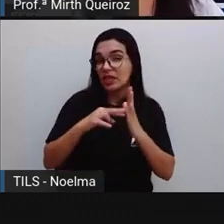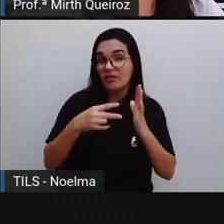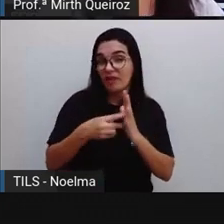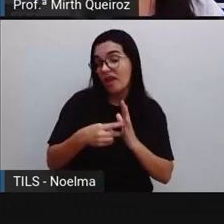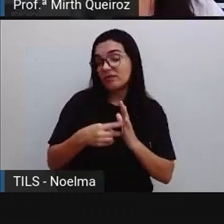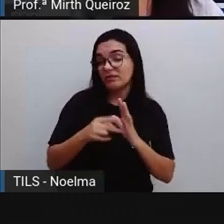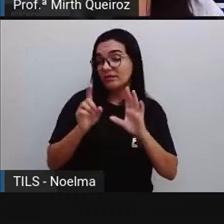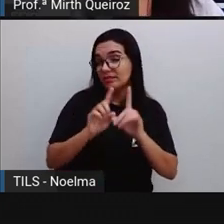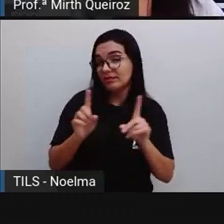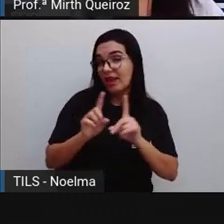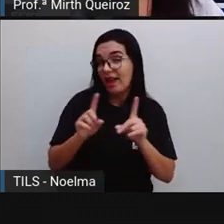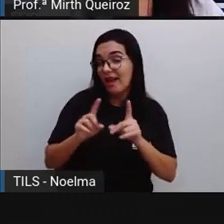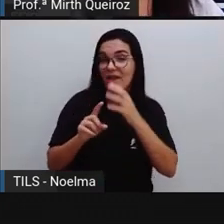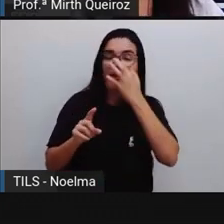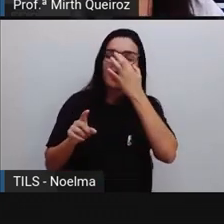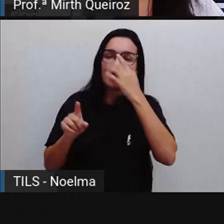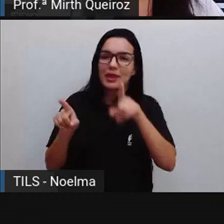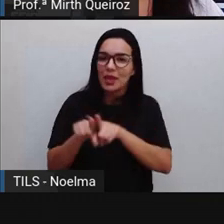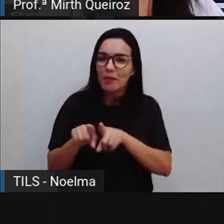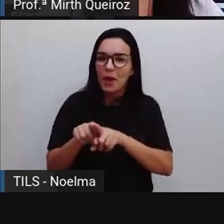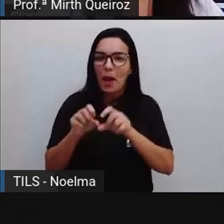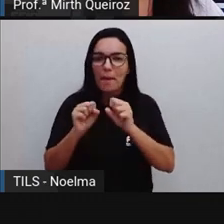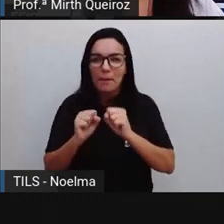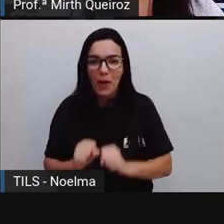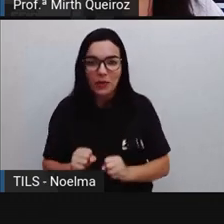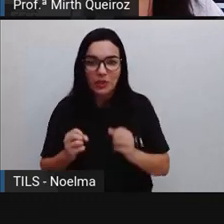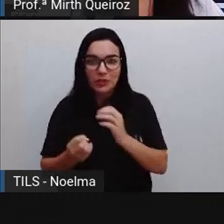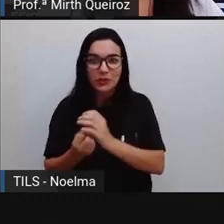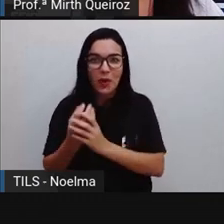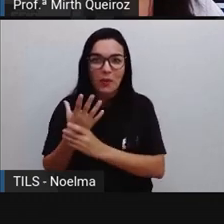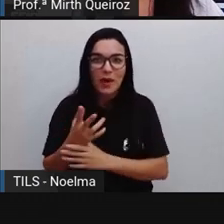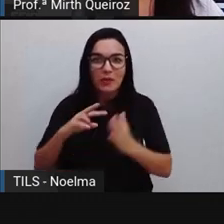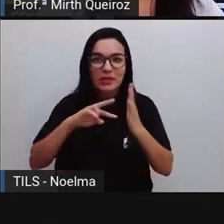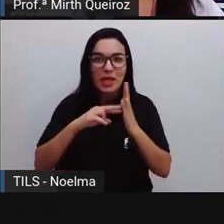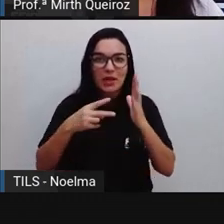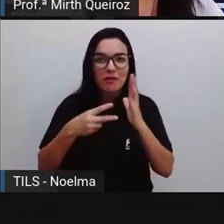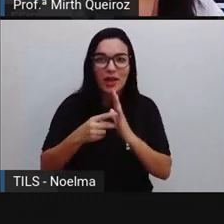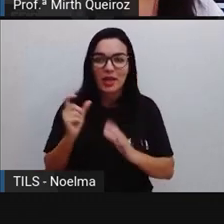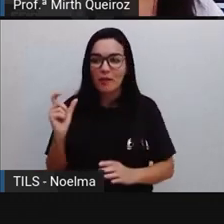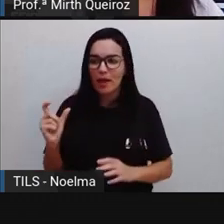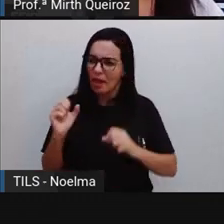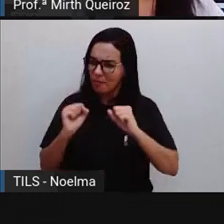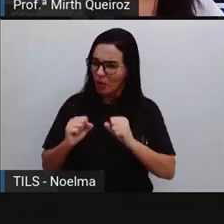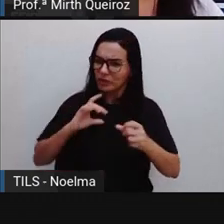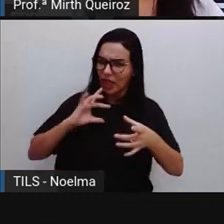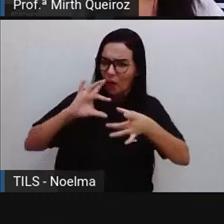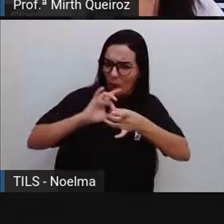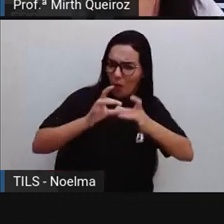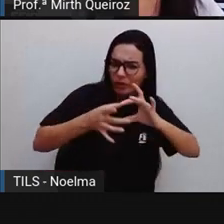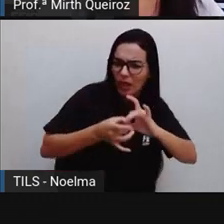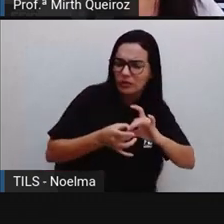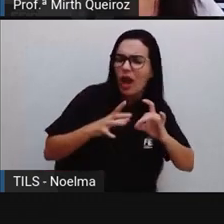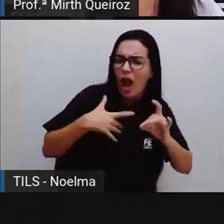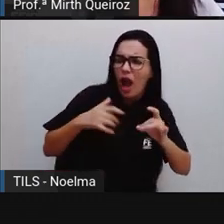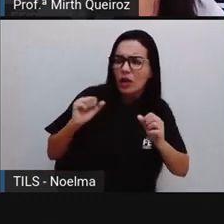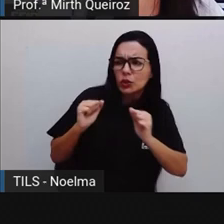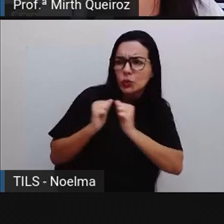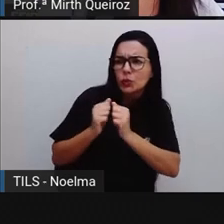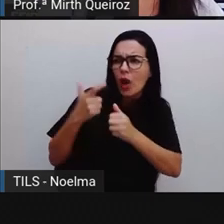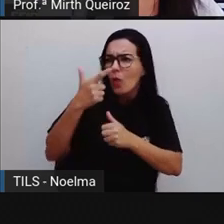né? Uma vez que a gente também pode descobrir o significado de uma palavra a depender do contexto onde ela está ali,